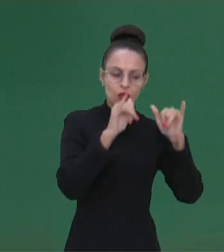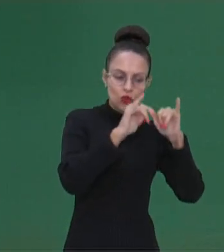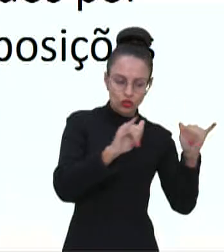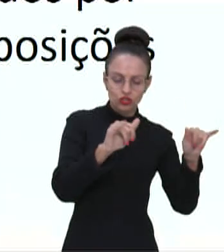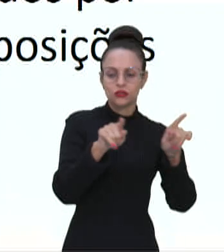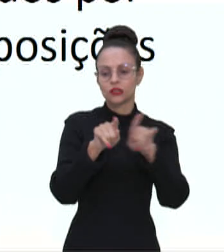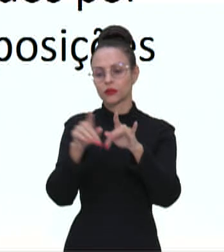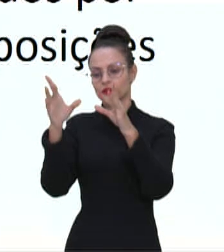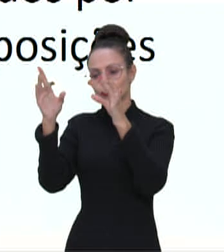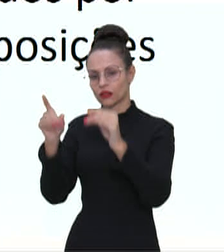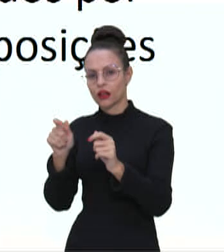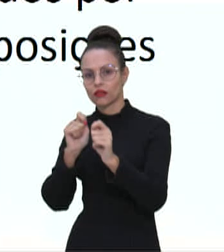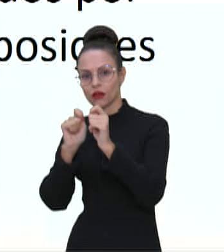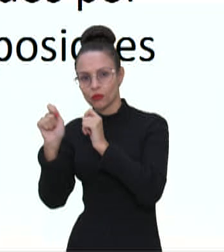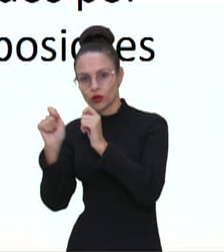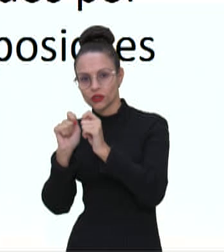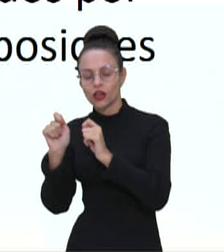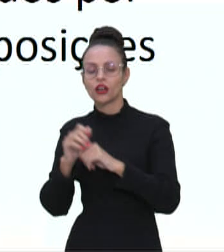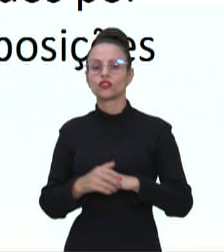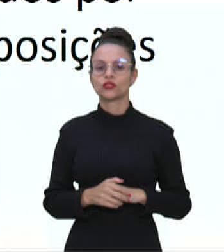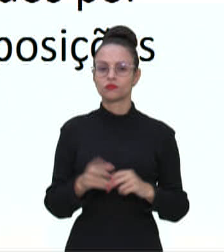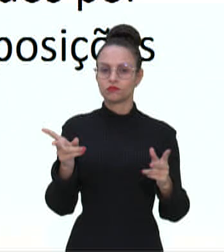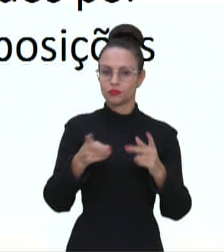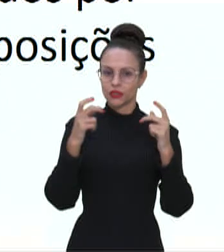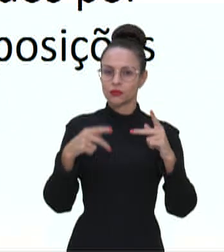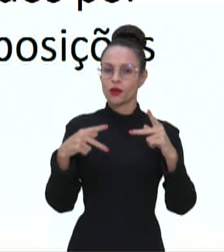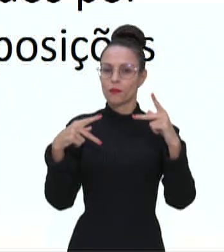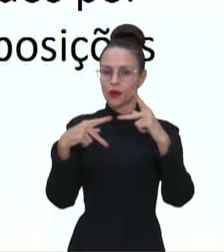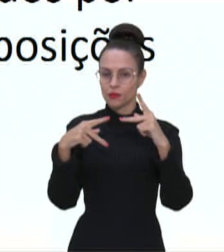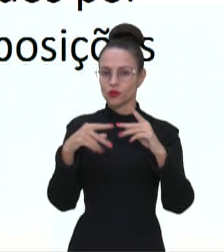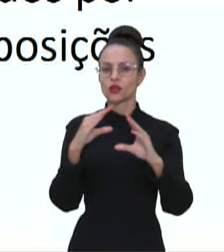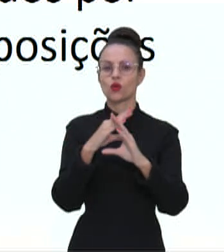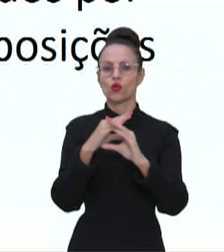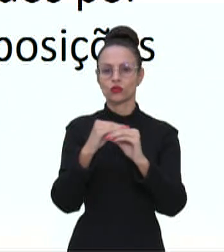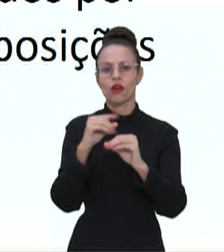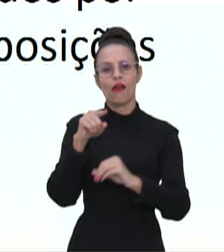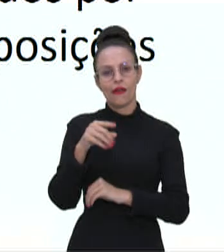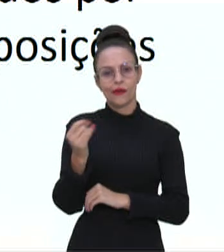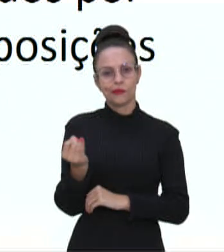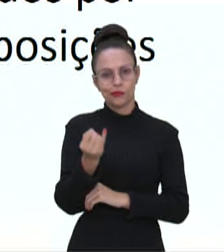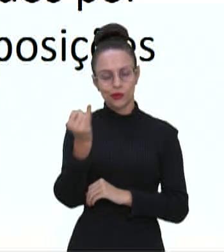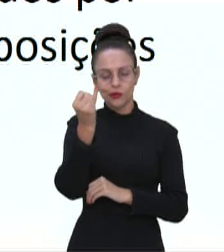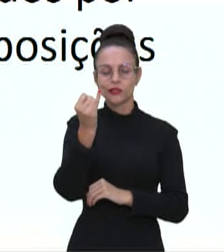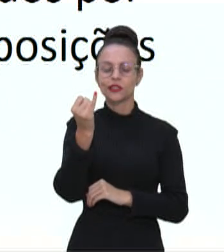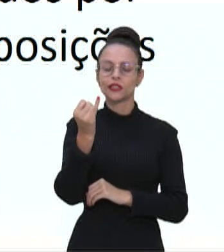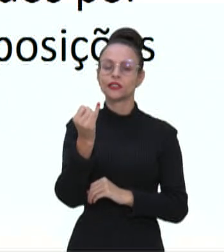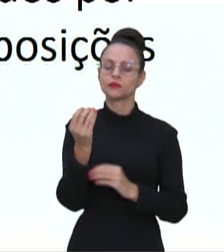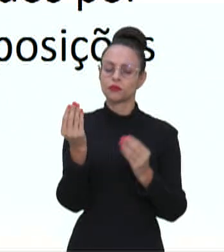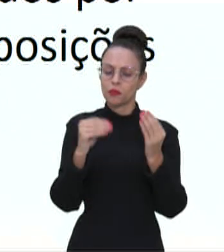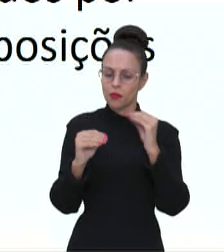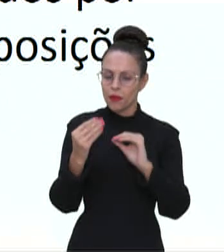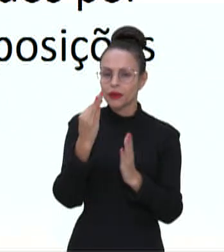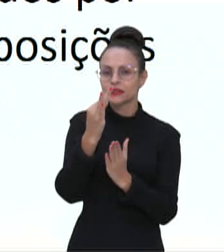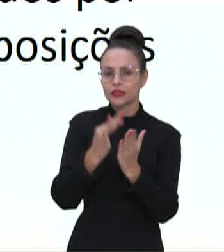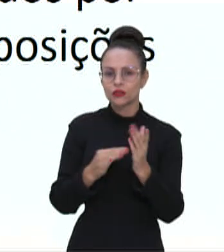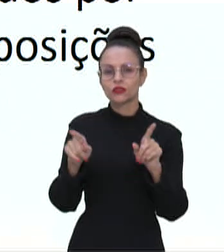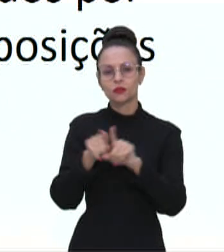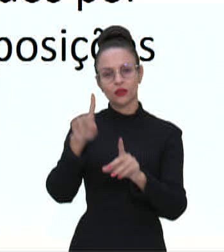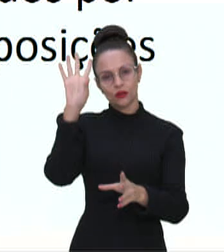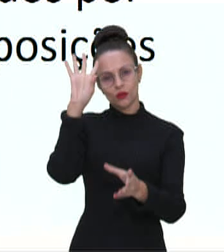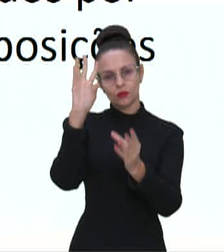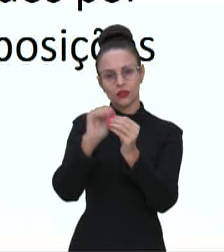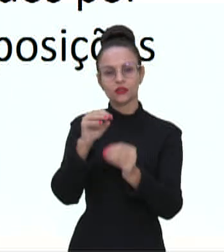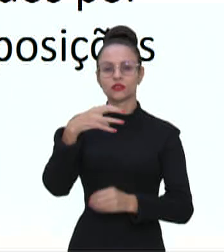reportagem. Reconhecemos que as preposições e conjunções são importantes para a construção dos textos e compreendemos